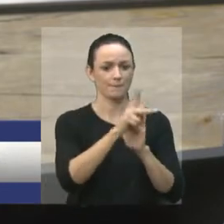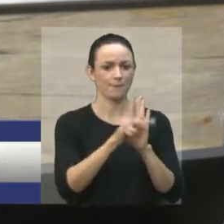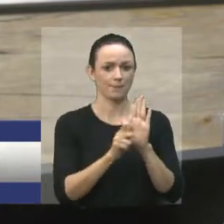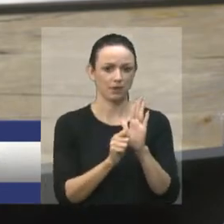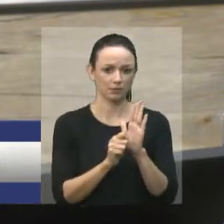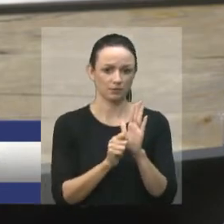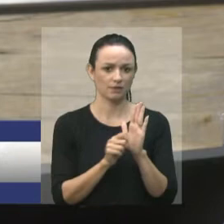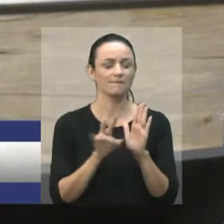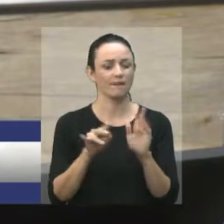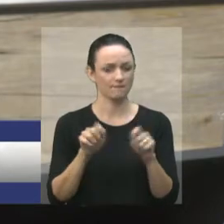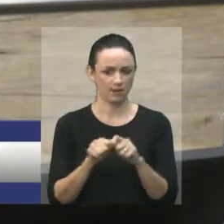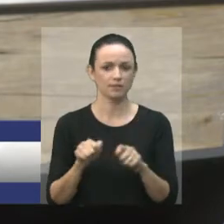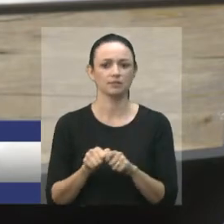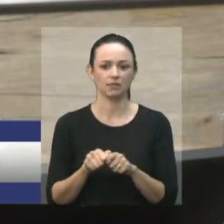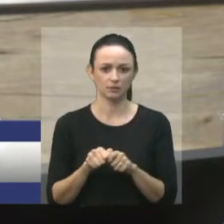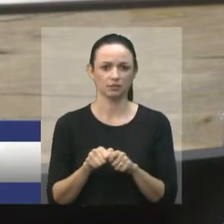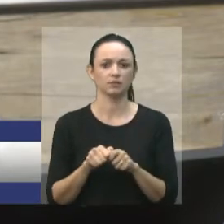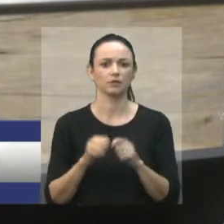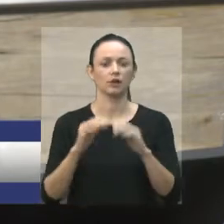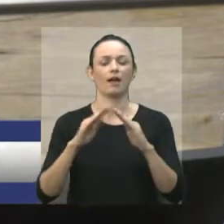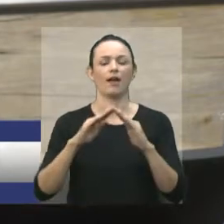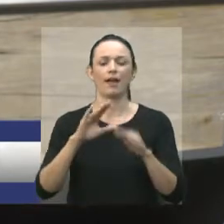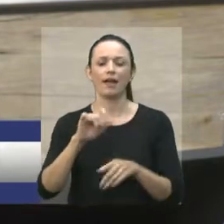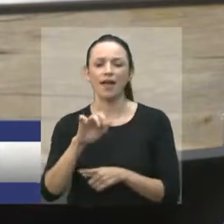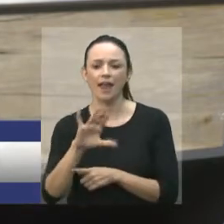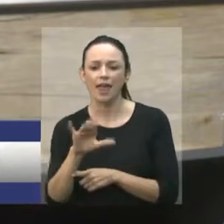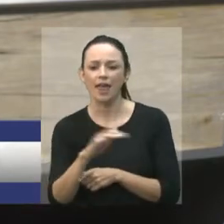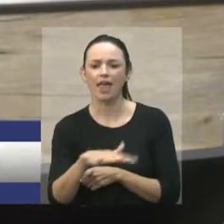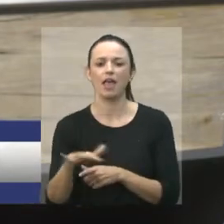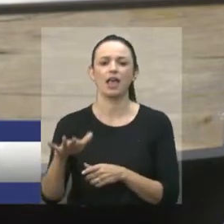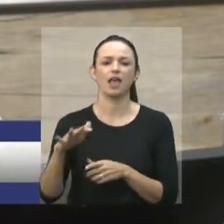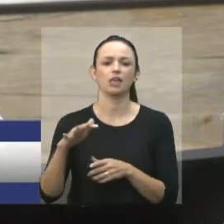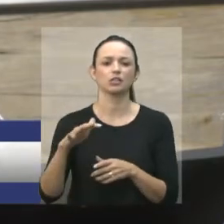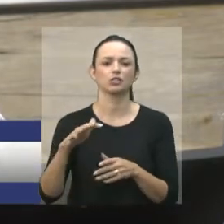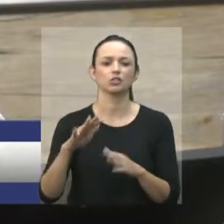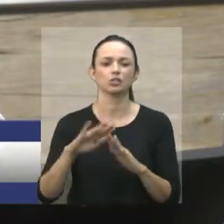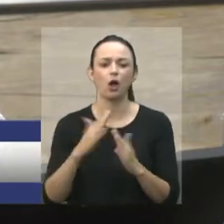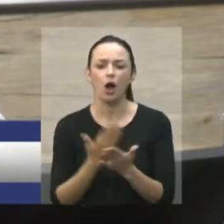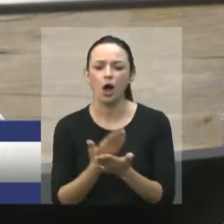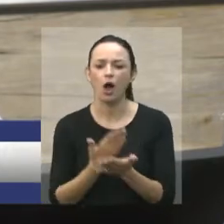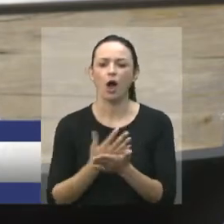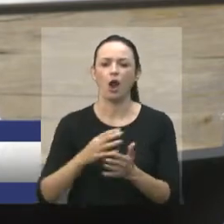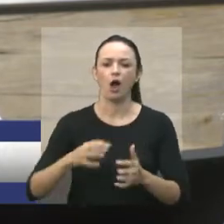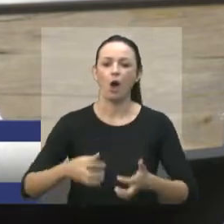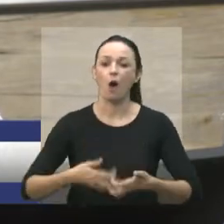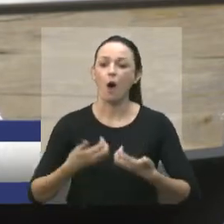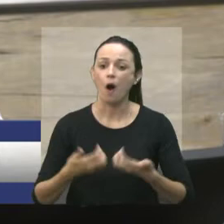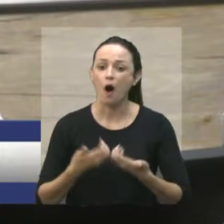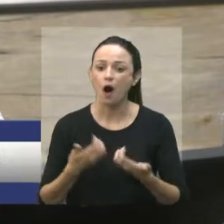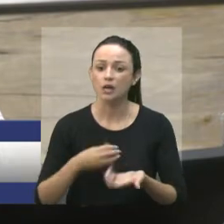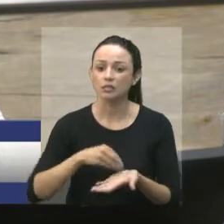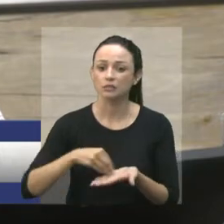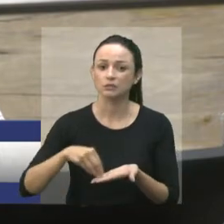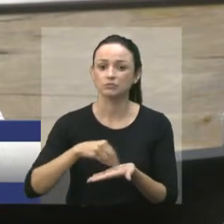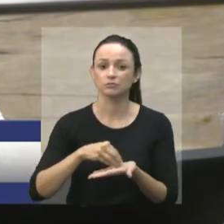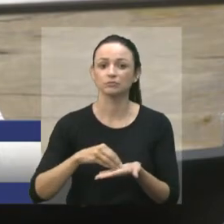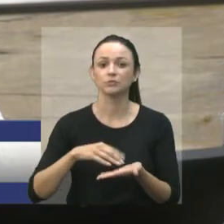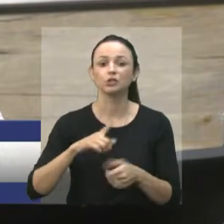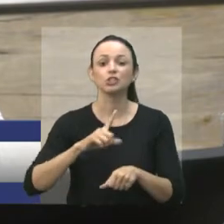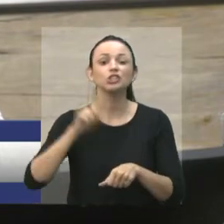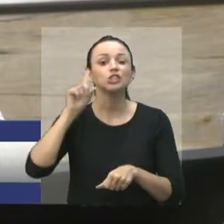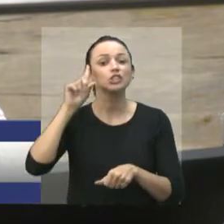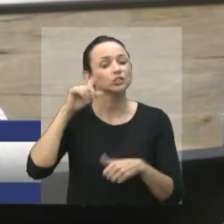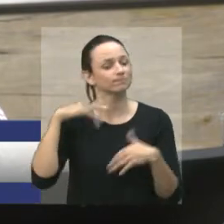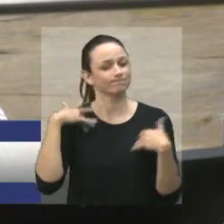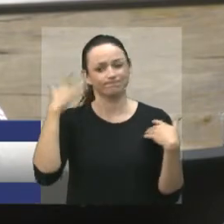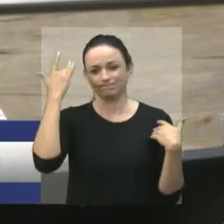vai ser executado, creche, escola, horta, essas coisas, está tudo dentro ali. Agora, o momento, a gente não sabe. O